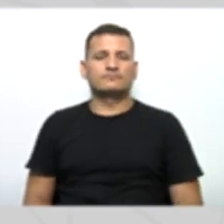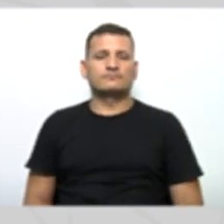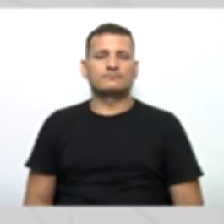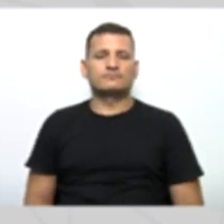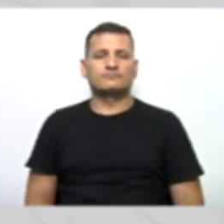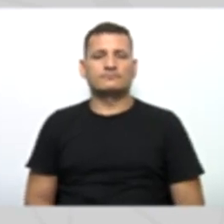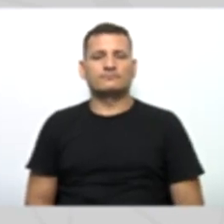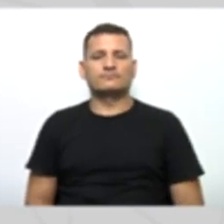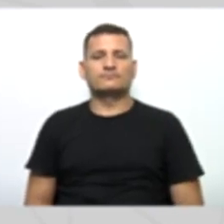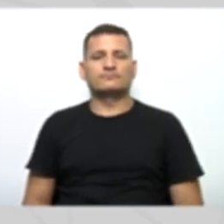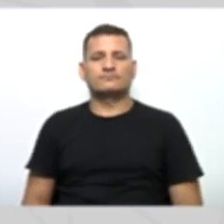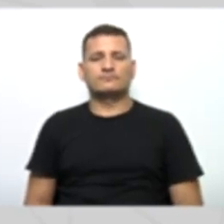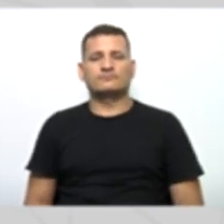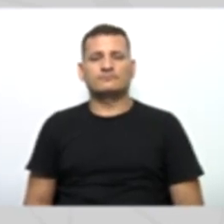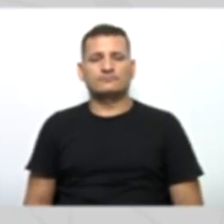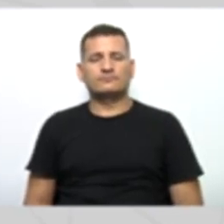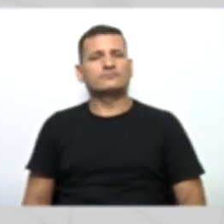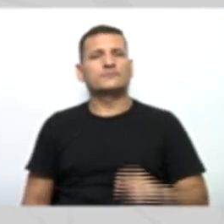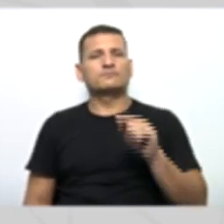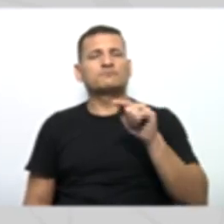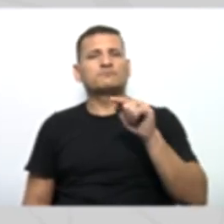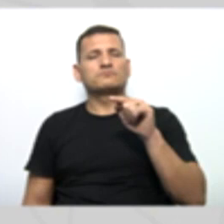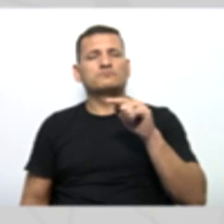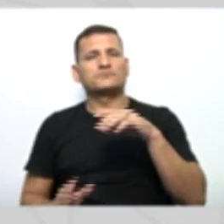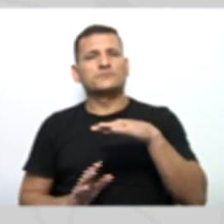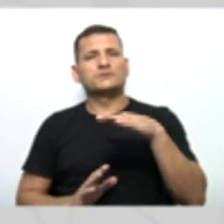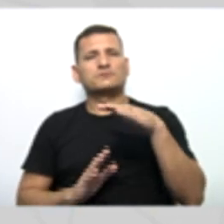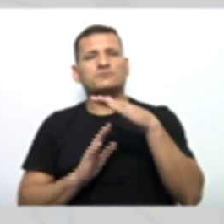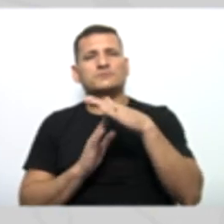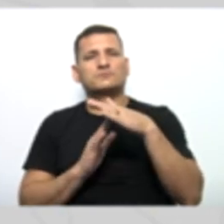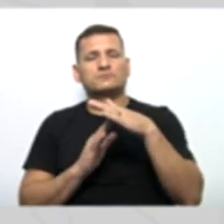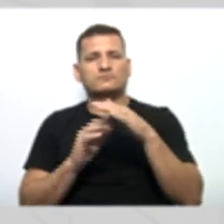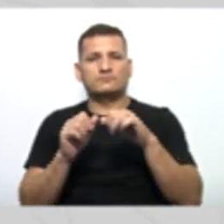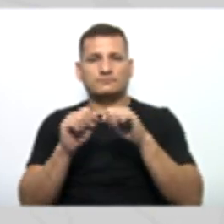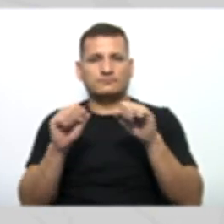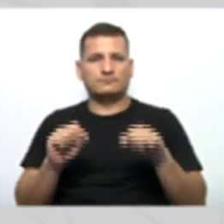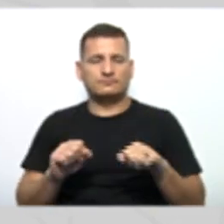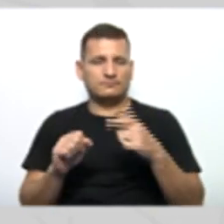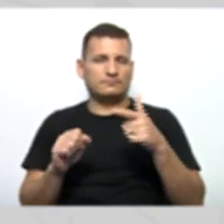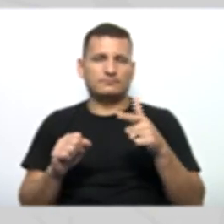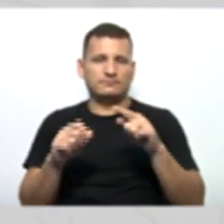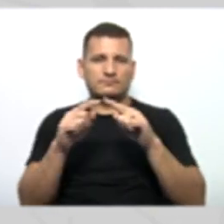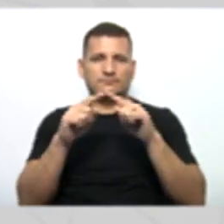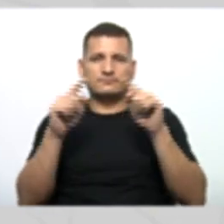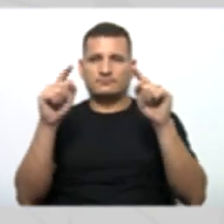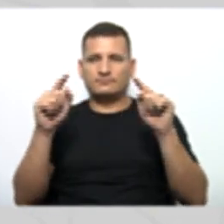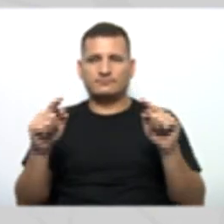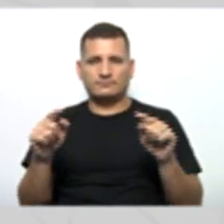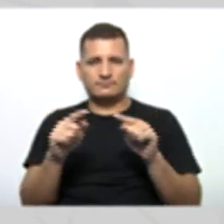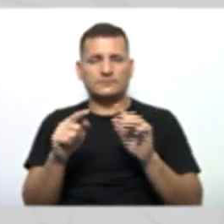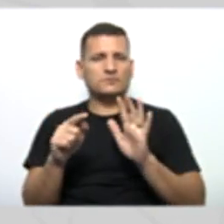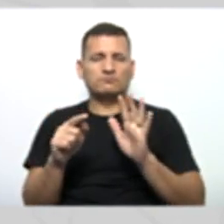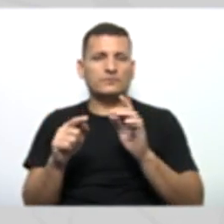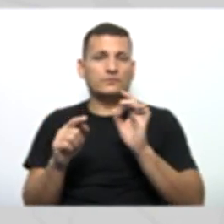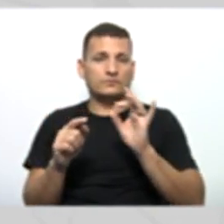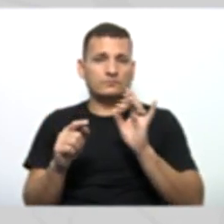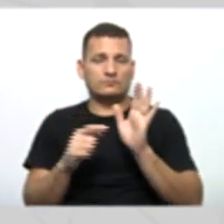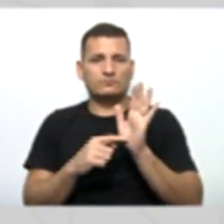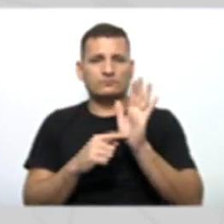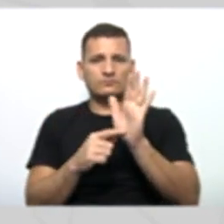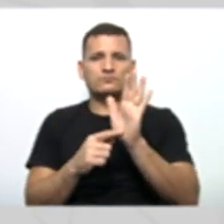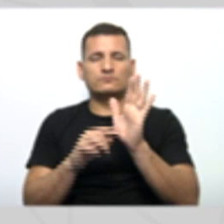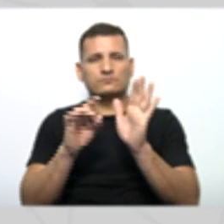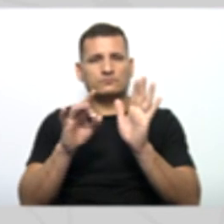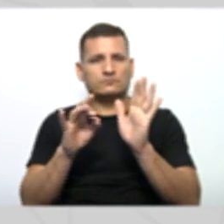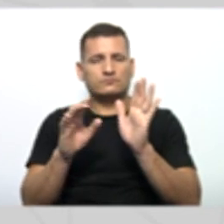foi limitado aí com o sistema? Porque essas daí são parte de um sistema. Eu não poderia, no caso daqui eu só estou mostrando os casos de uso. Eu